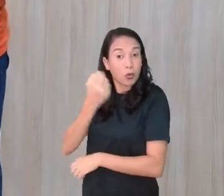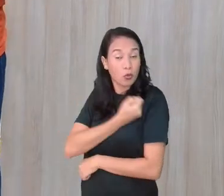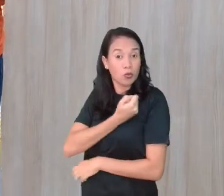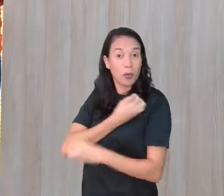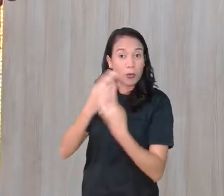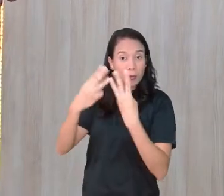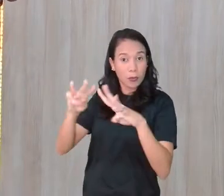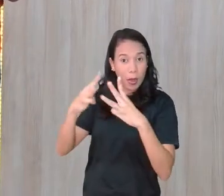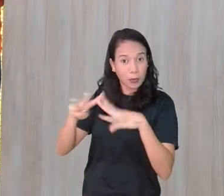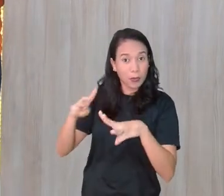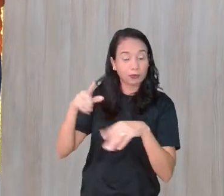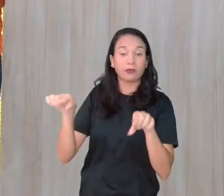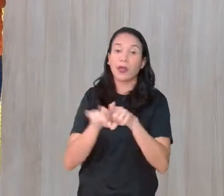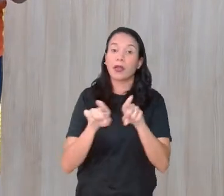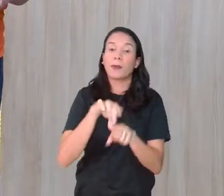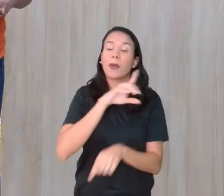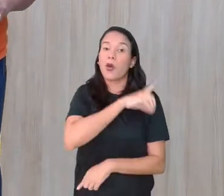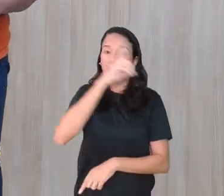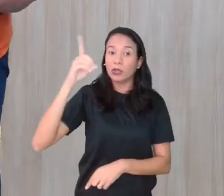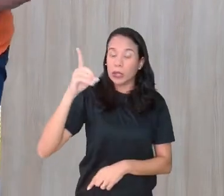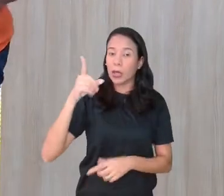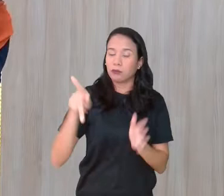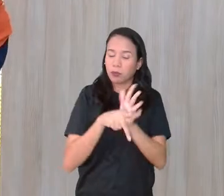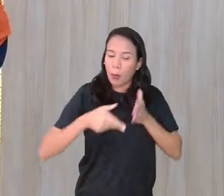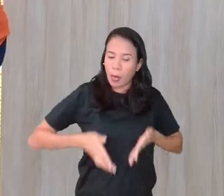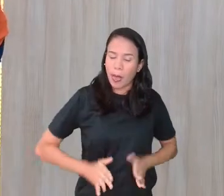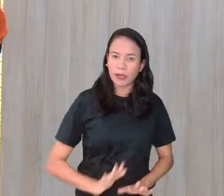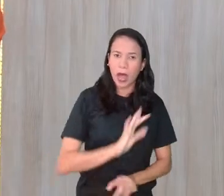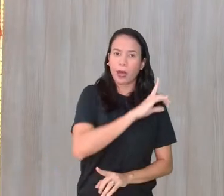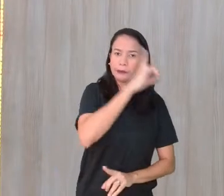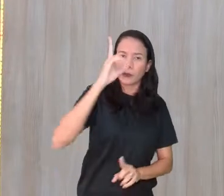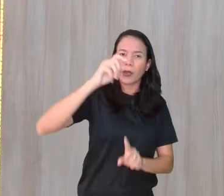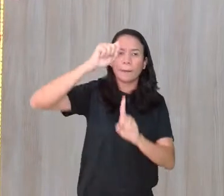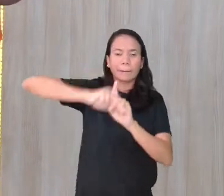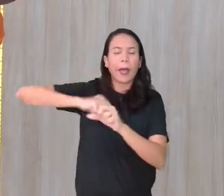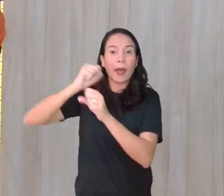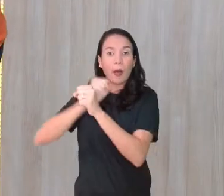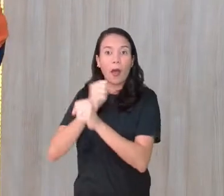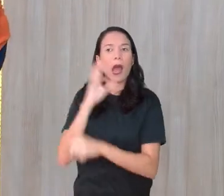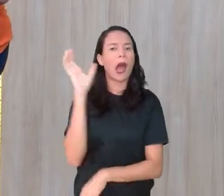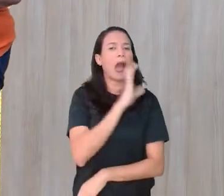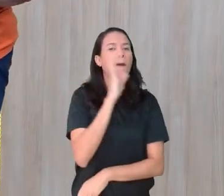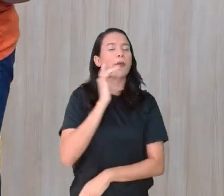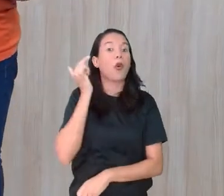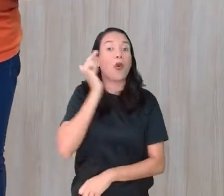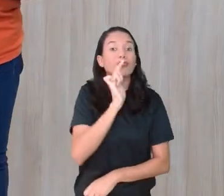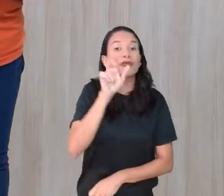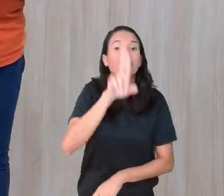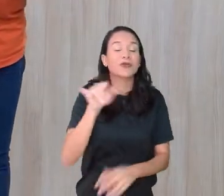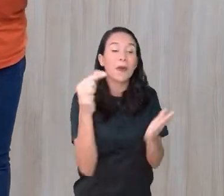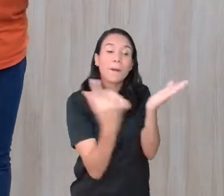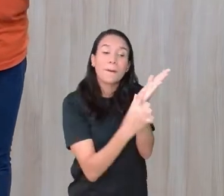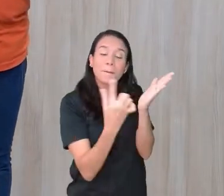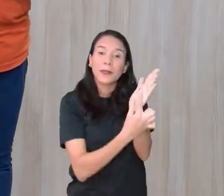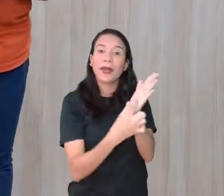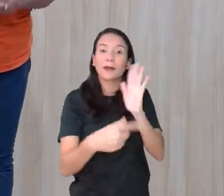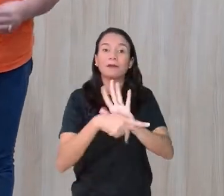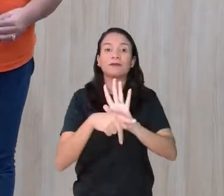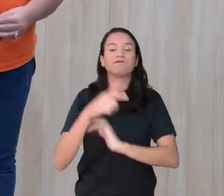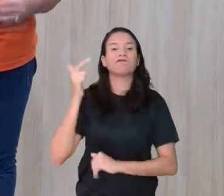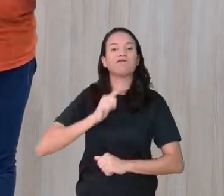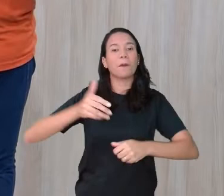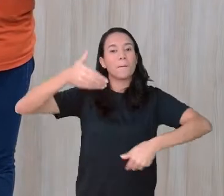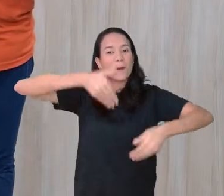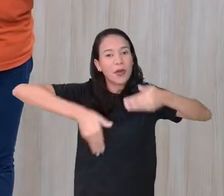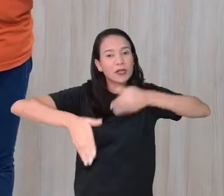sua data de nascimento, dia, mês e ano, e rapidinho entra no nosso aplicativo para poder participar das